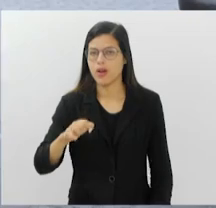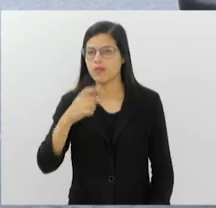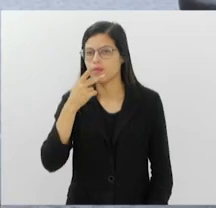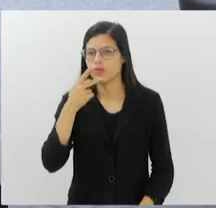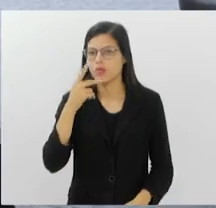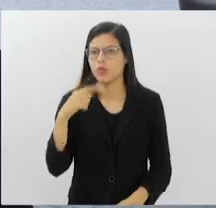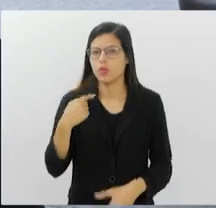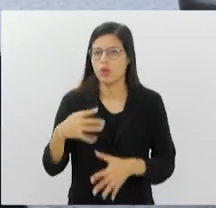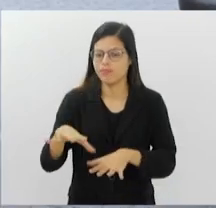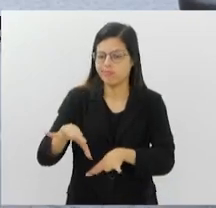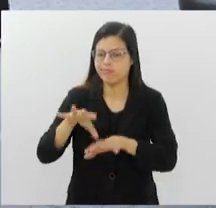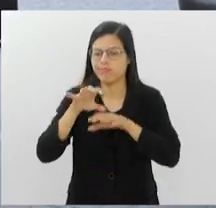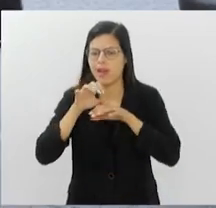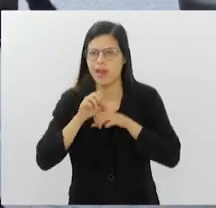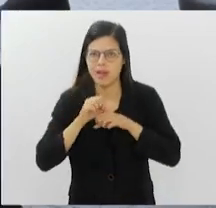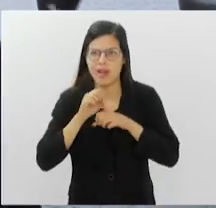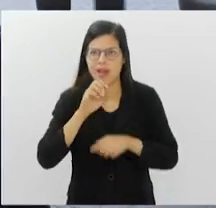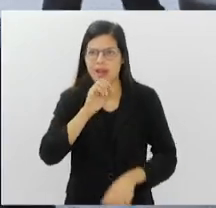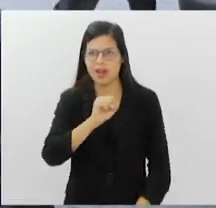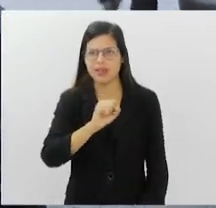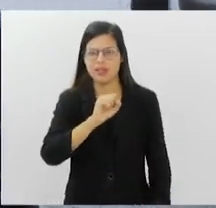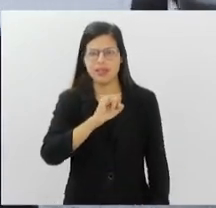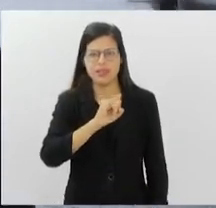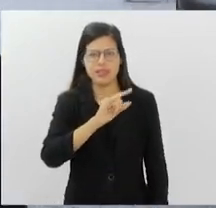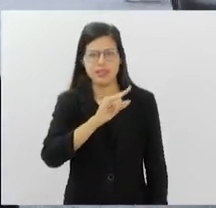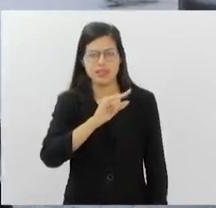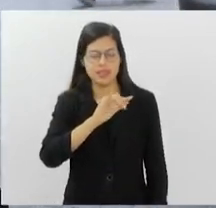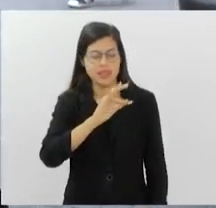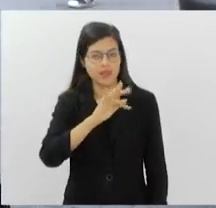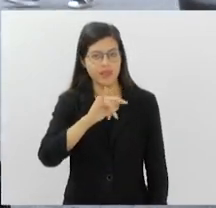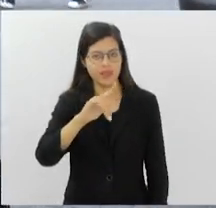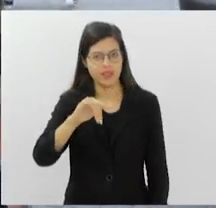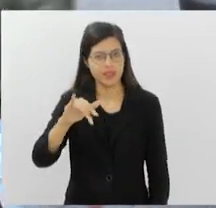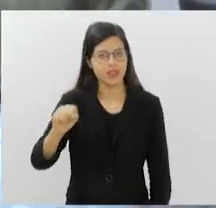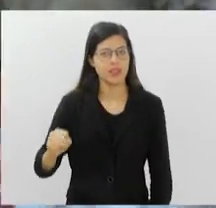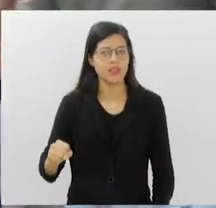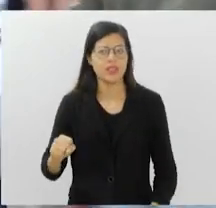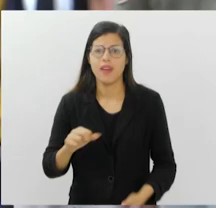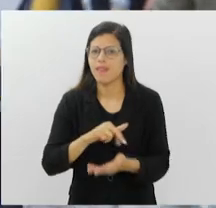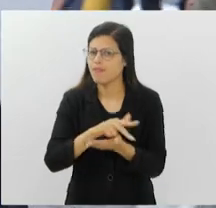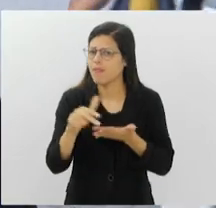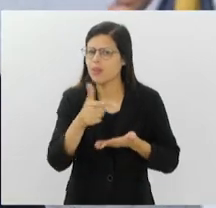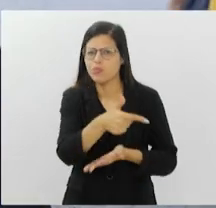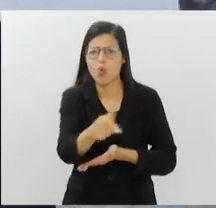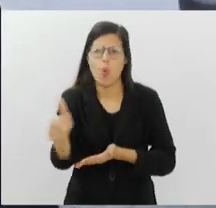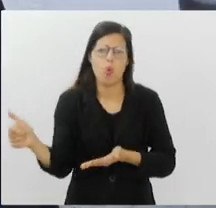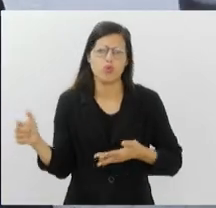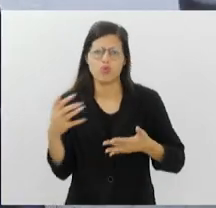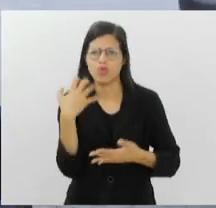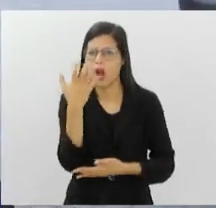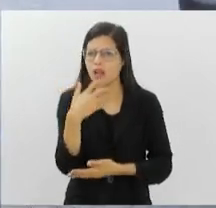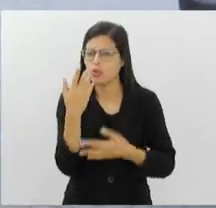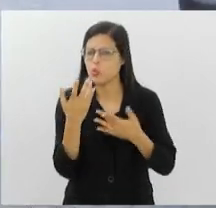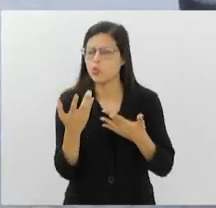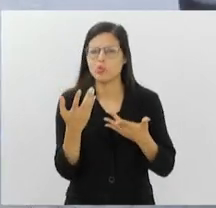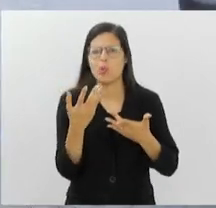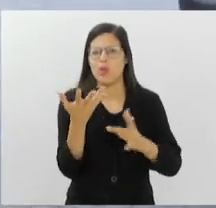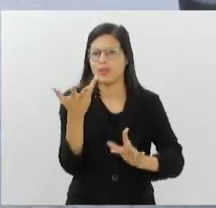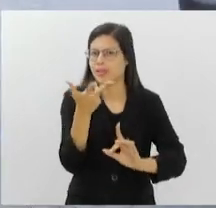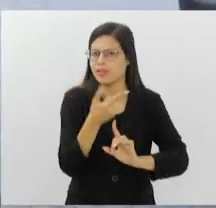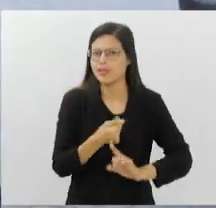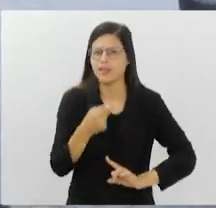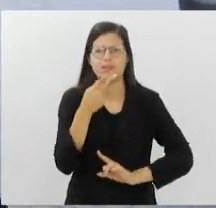também. Gilberto Freire falava da sifilização do Brasil. E a gente tem uma dificuldade